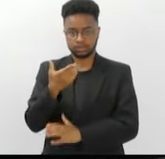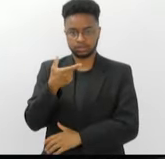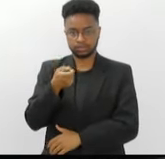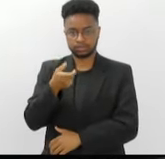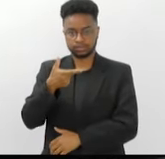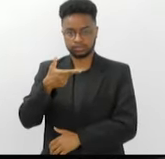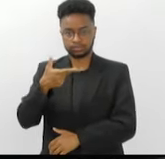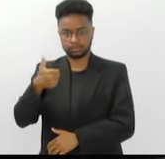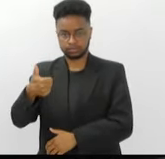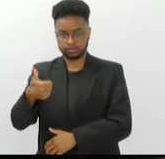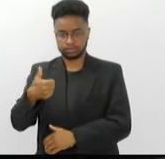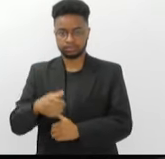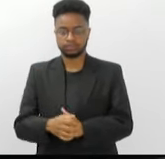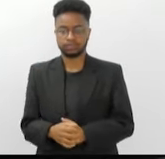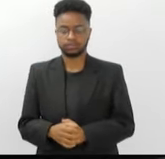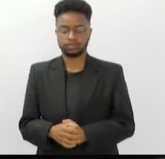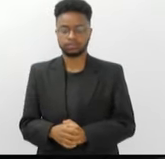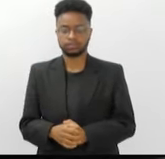de 2021.